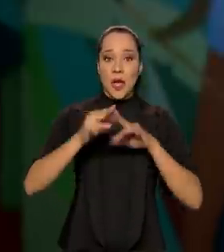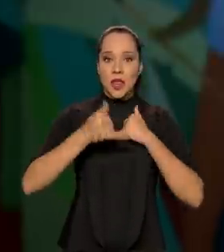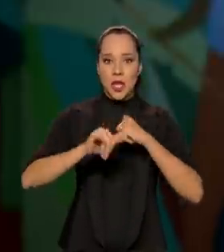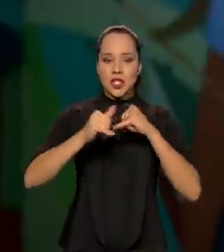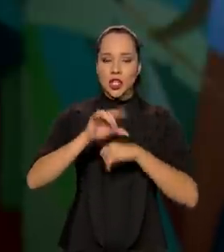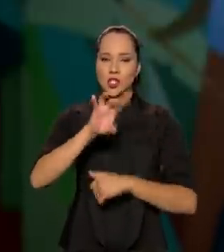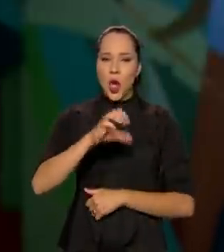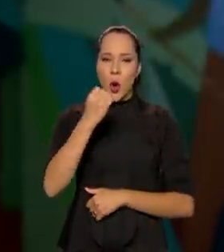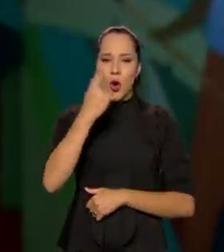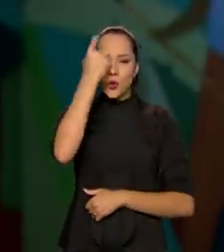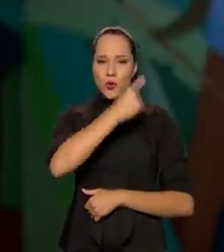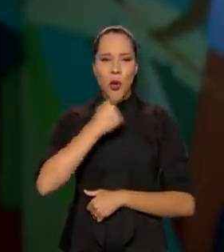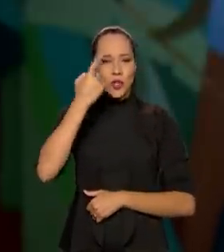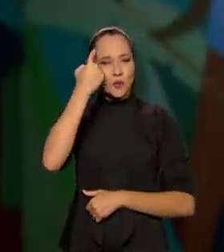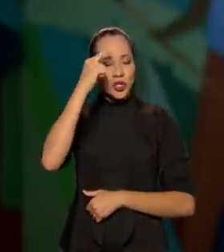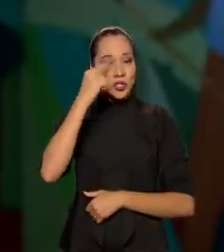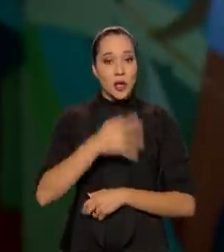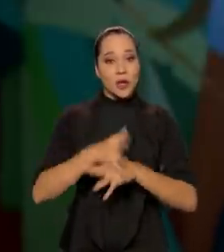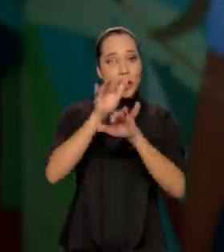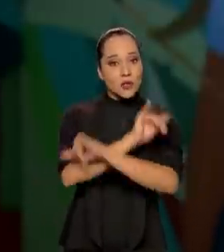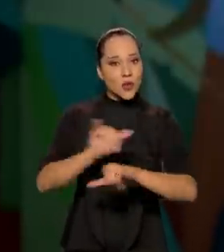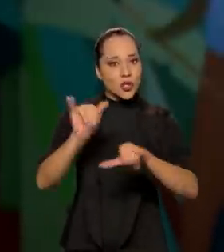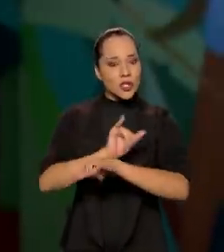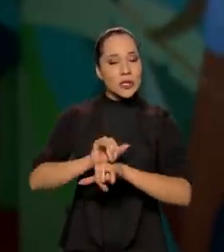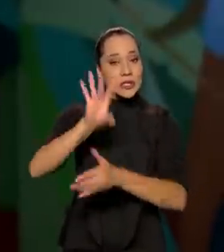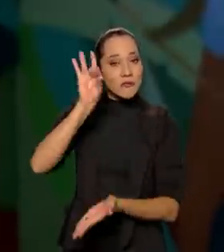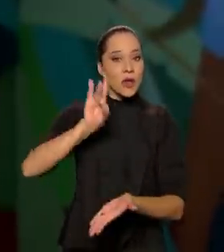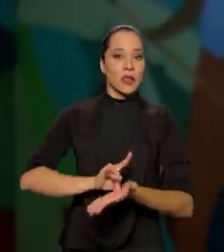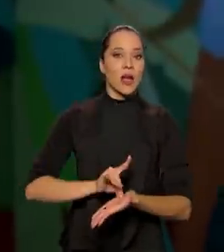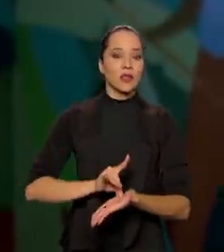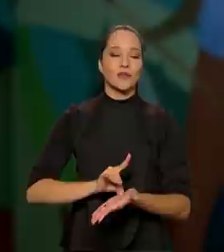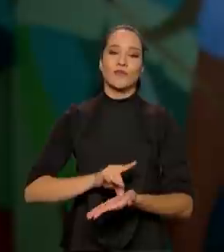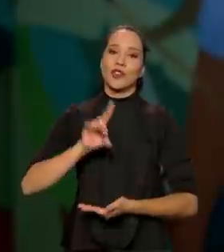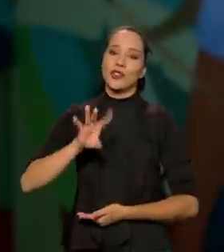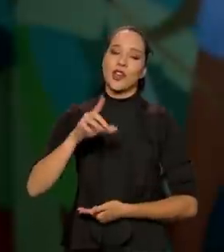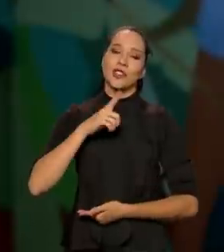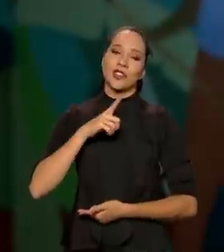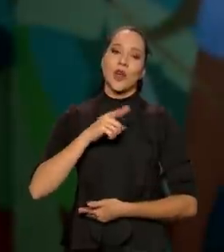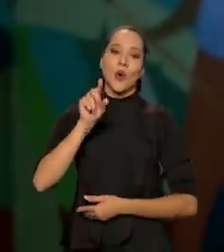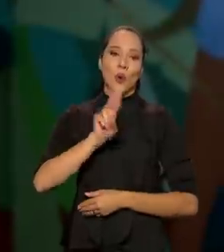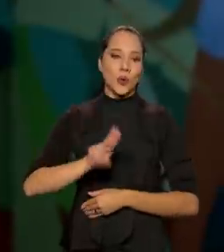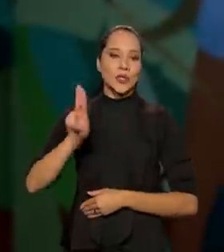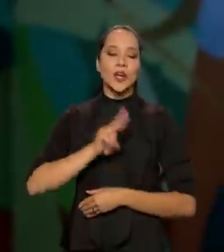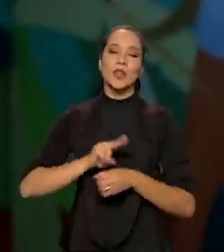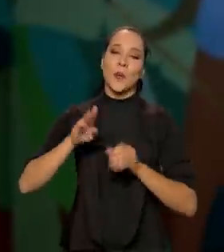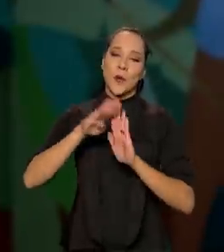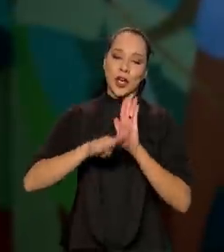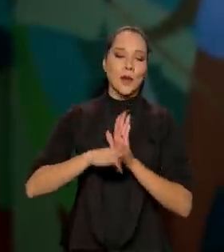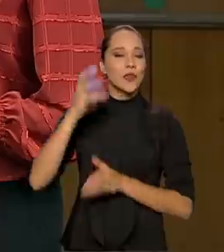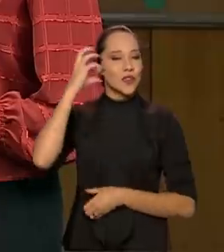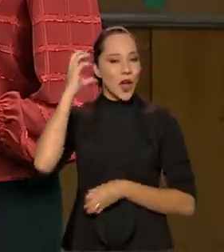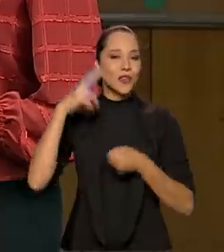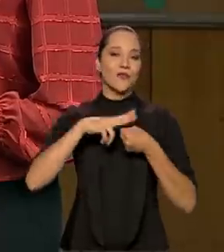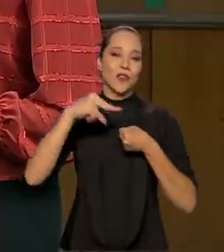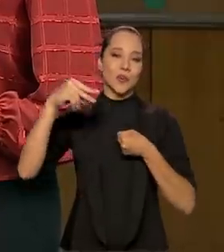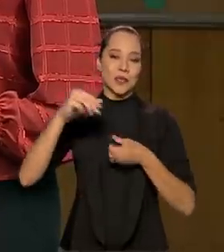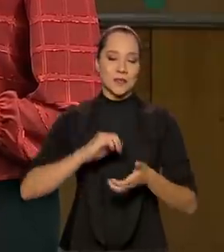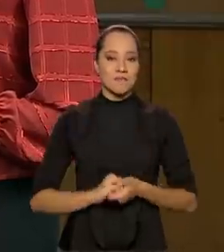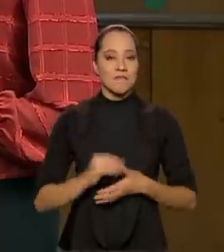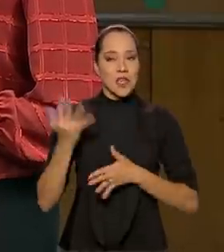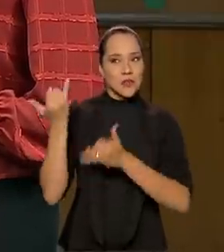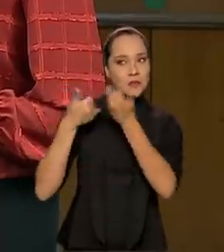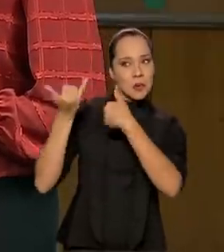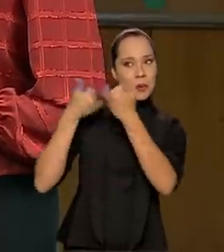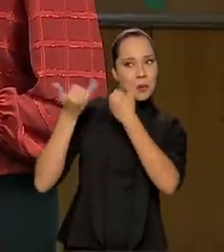8 horas por dia. Então, as notícias de verdade, você tinha através da Voz do Brasil. E a gente era